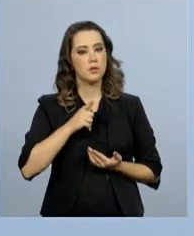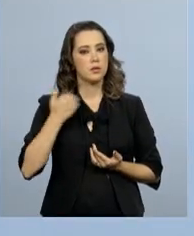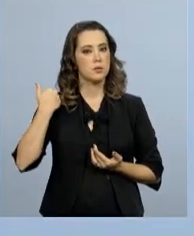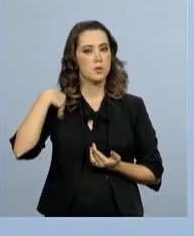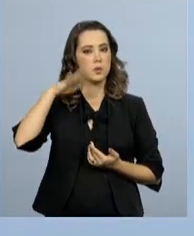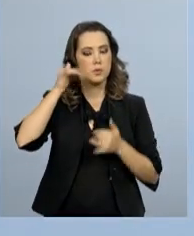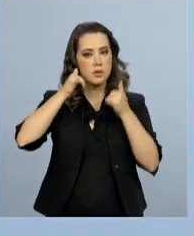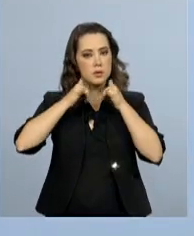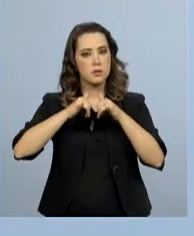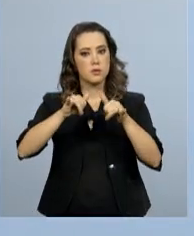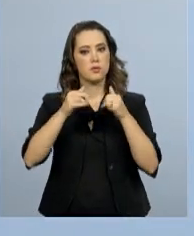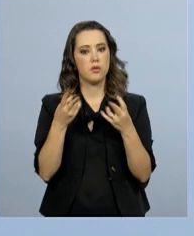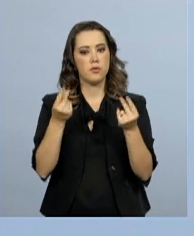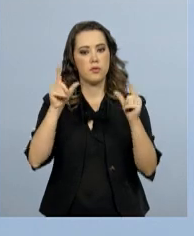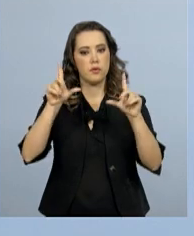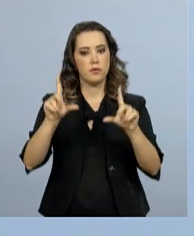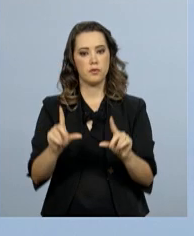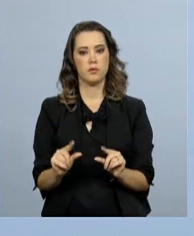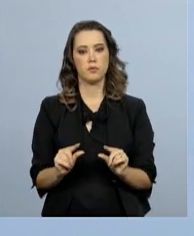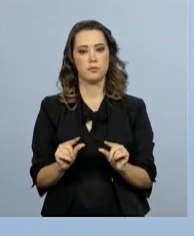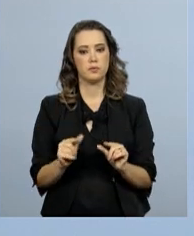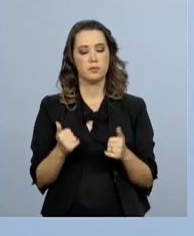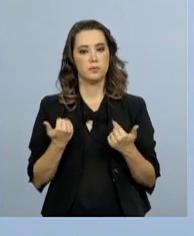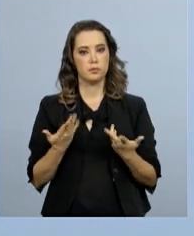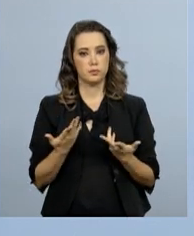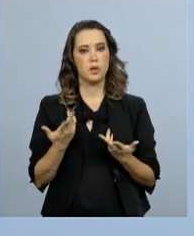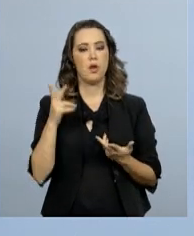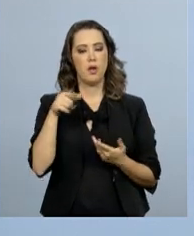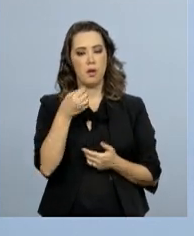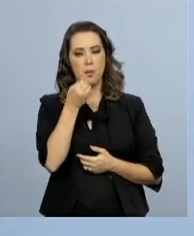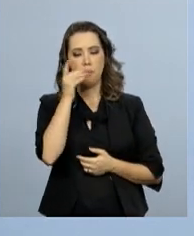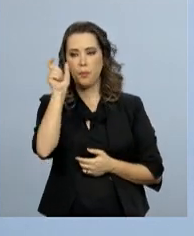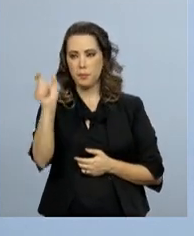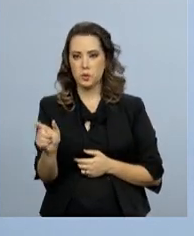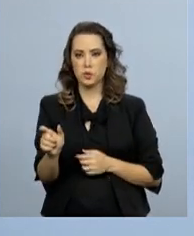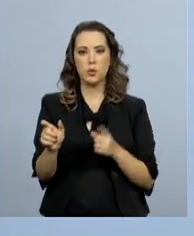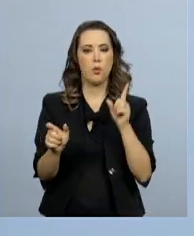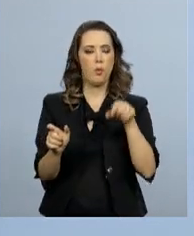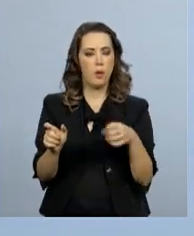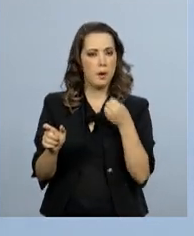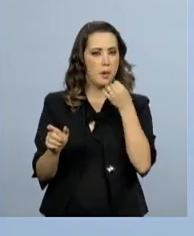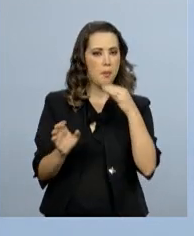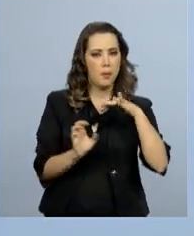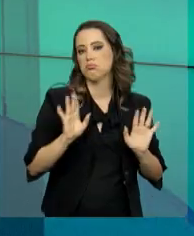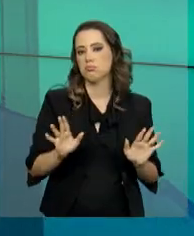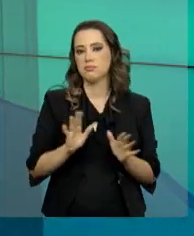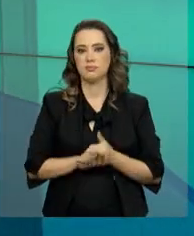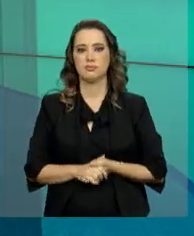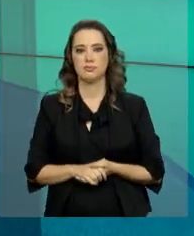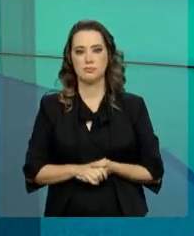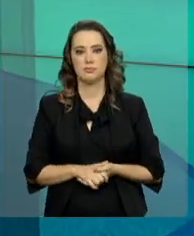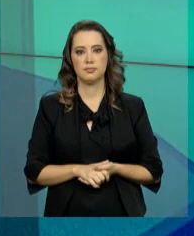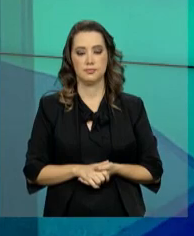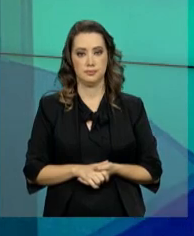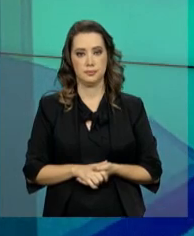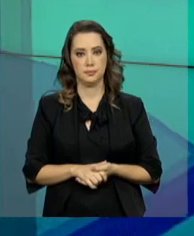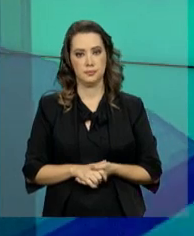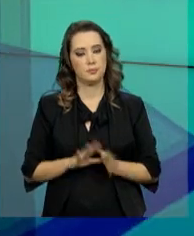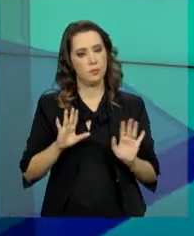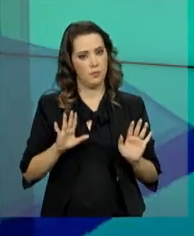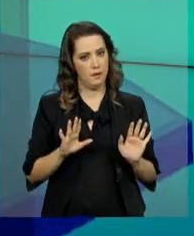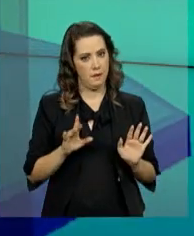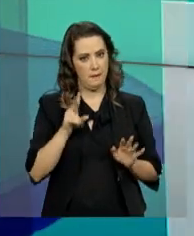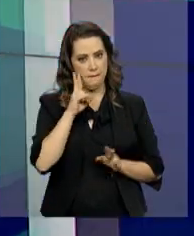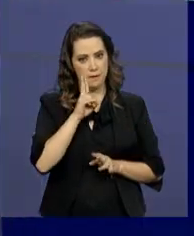energia a preços menores ganha o consumidor ganha indústria ganha o brasil e daqui a pouco